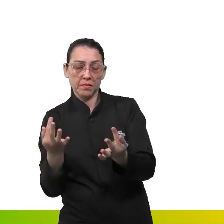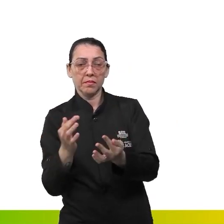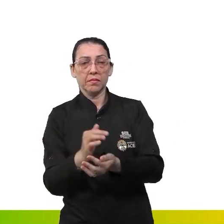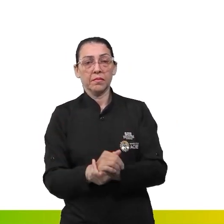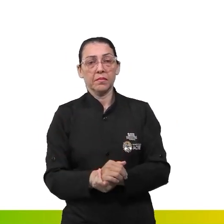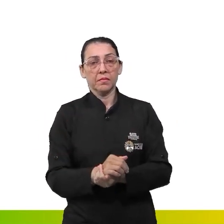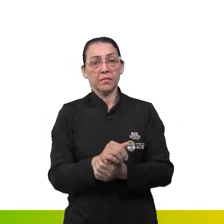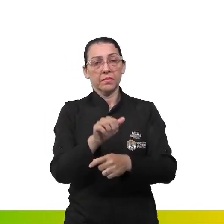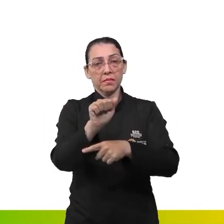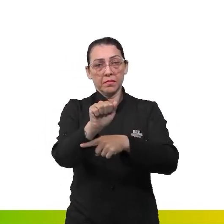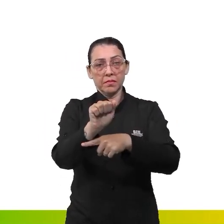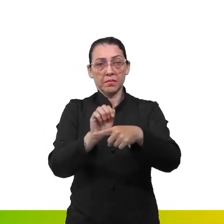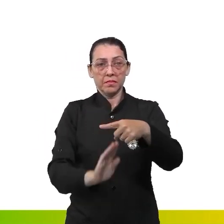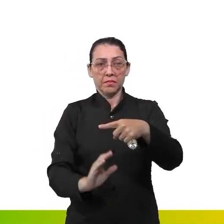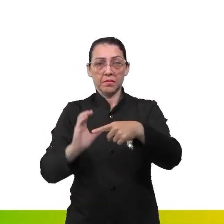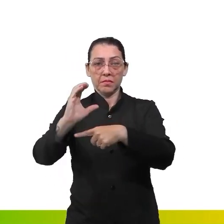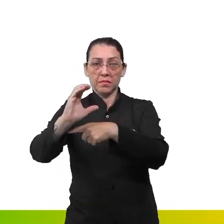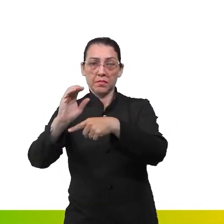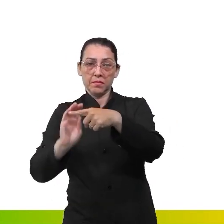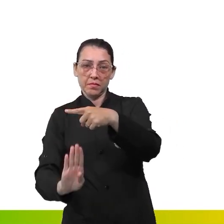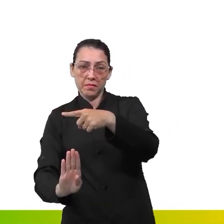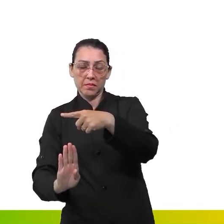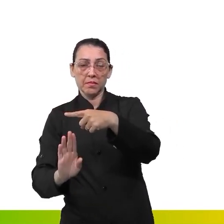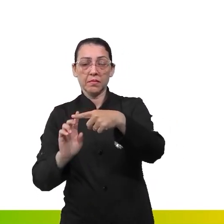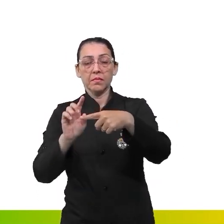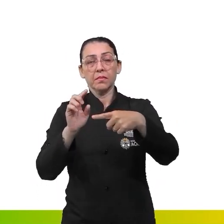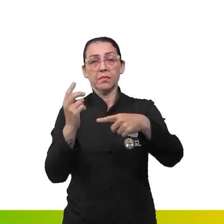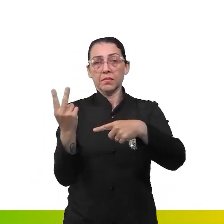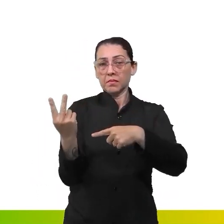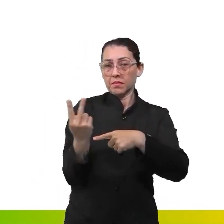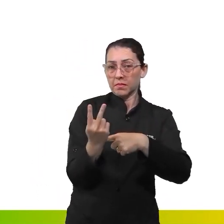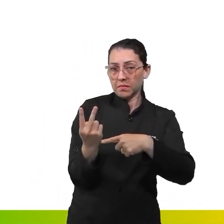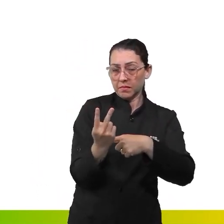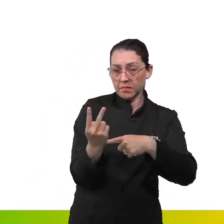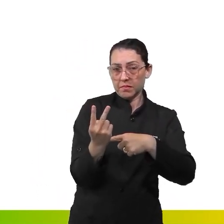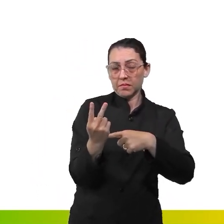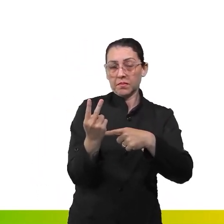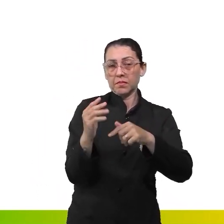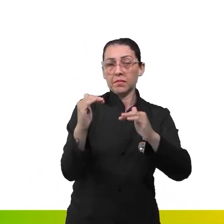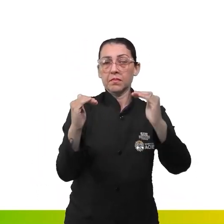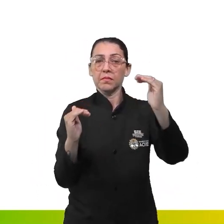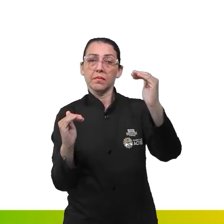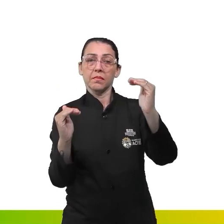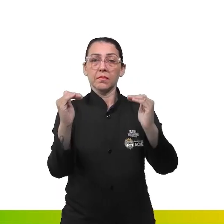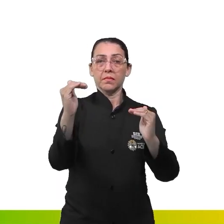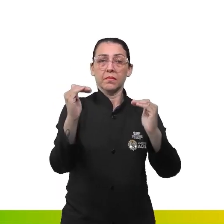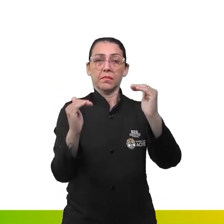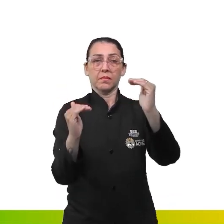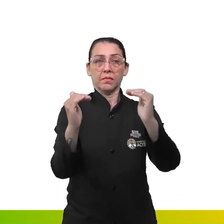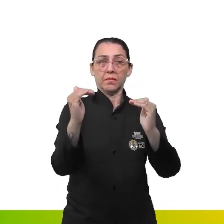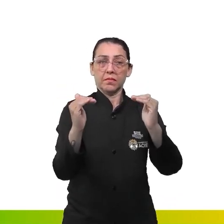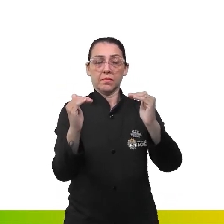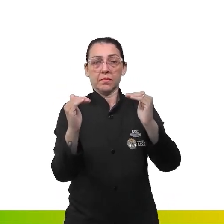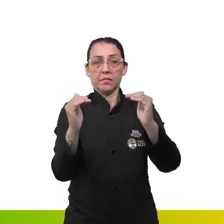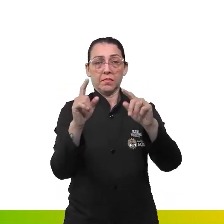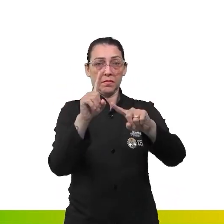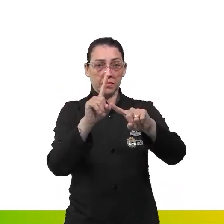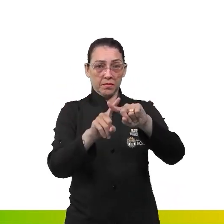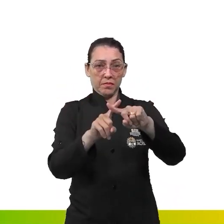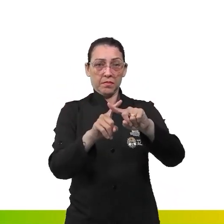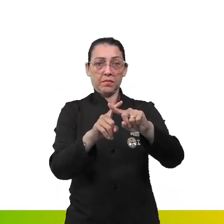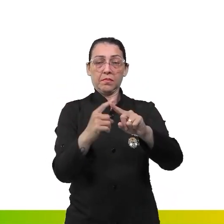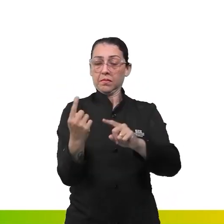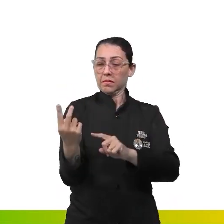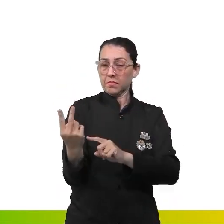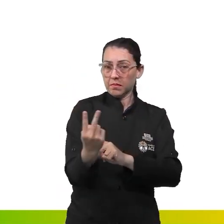digamos, A sobre B igual a C sobre D. Quando duas funções são equivalentes, quando essa multiplicação entre elas